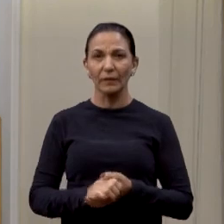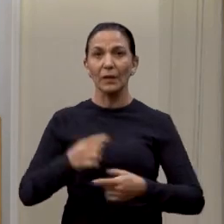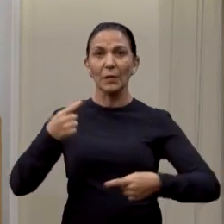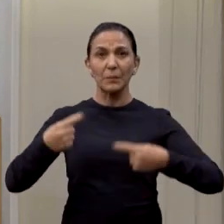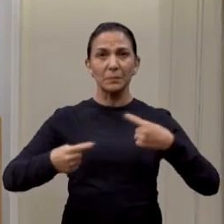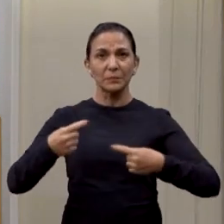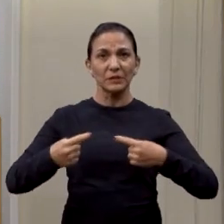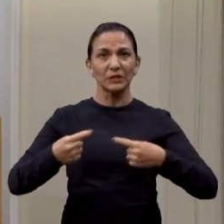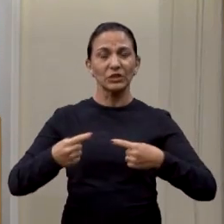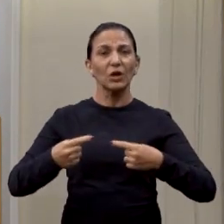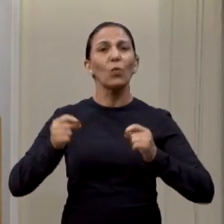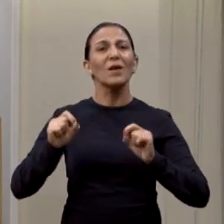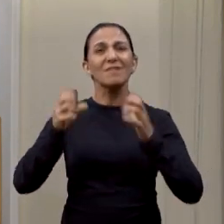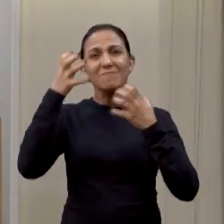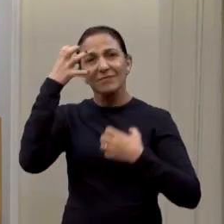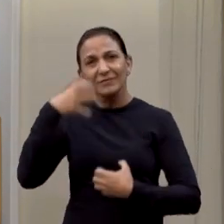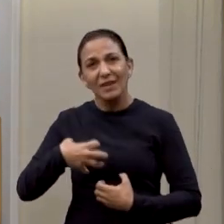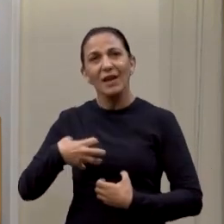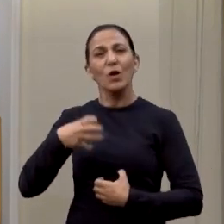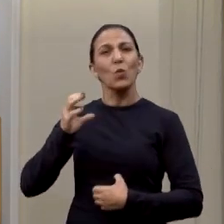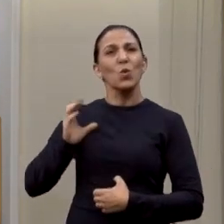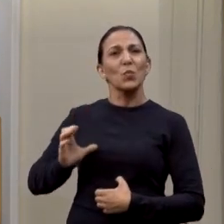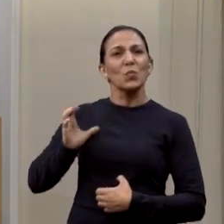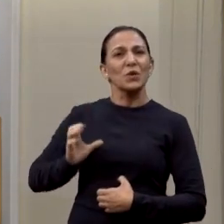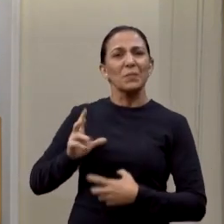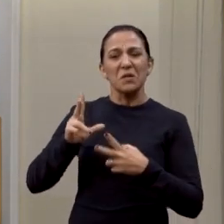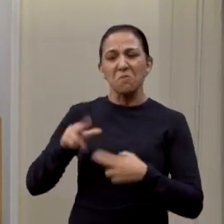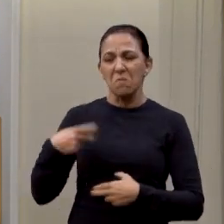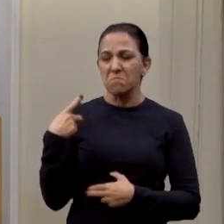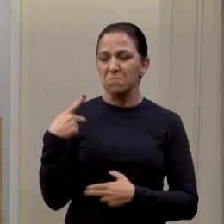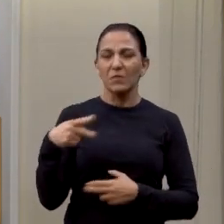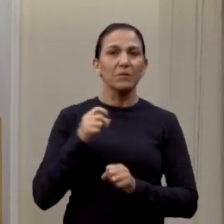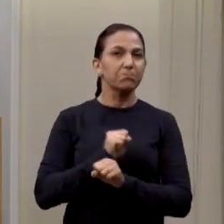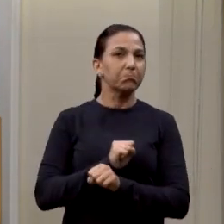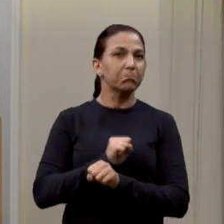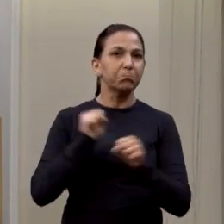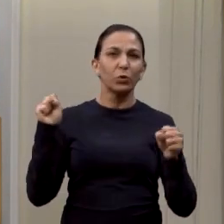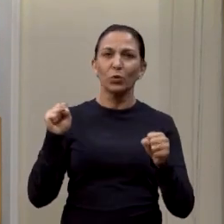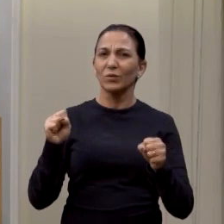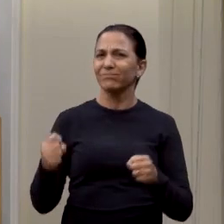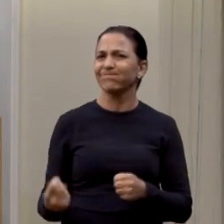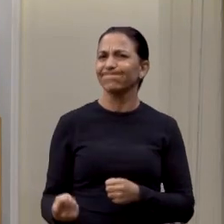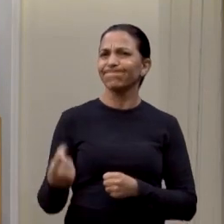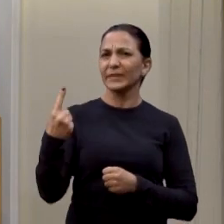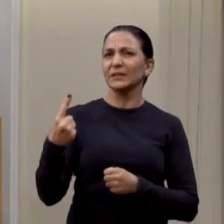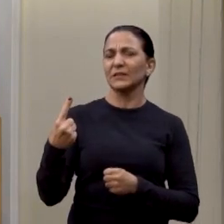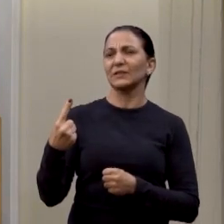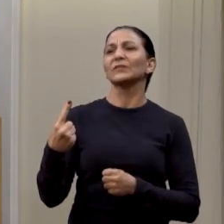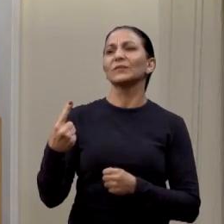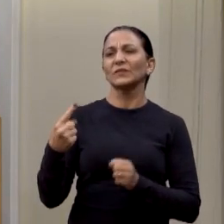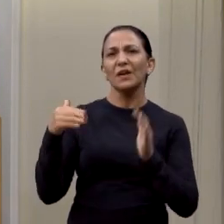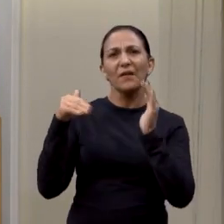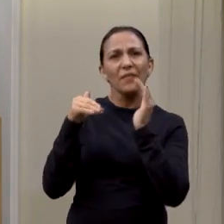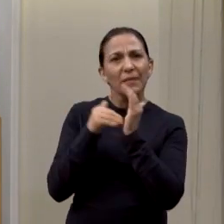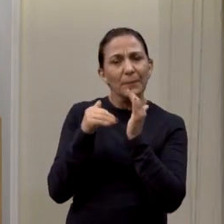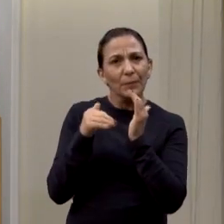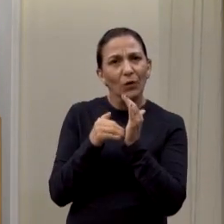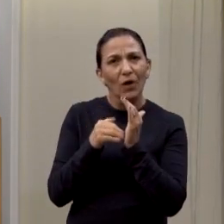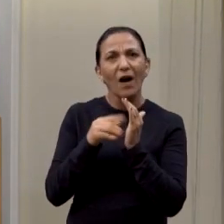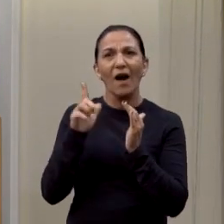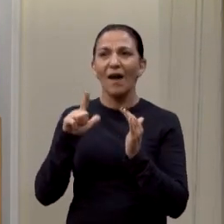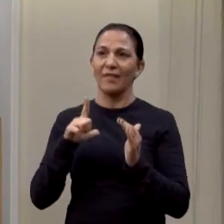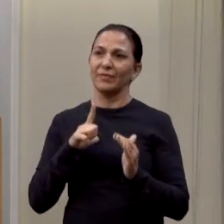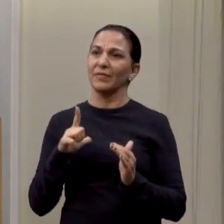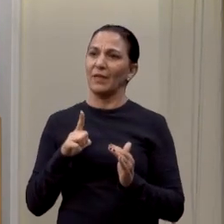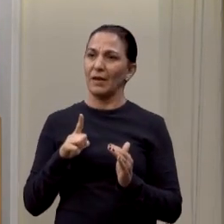Não podemos aceitar comportamentos como esse. É um escárnio que acontece na Câmara dos Deputados.